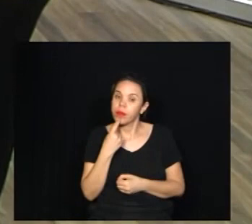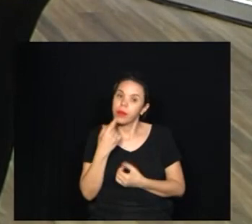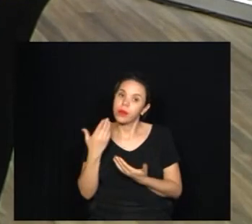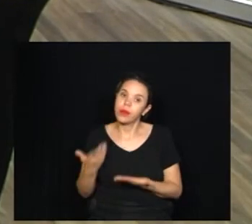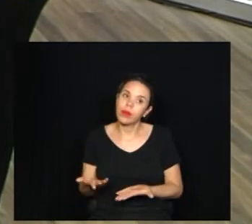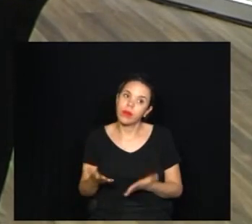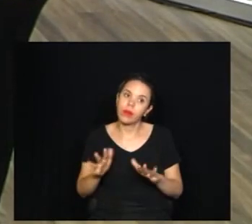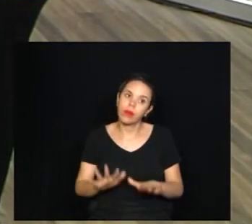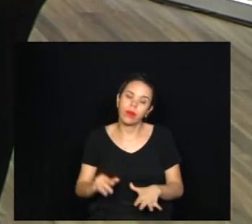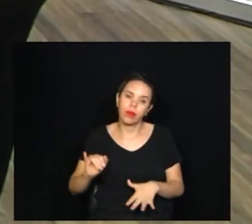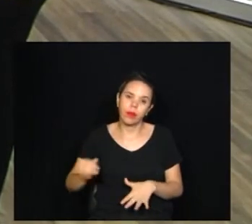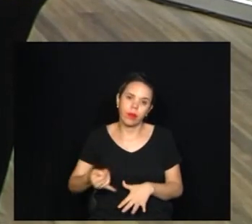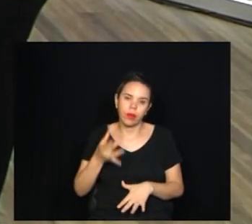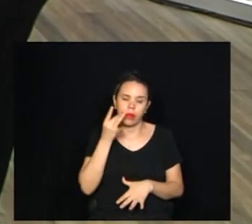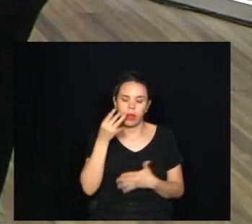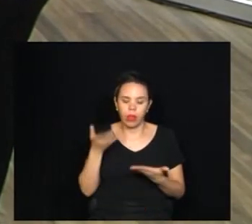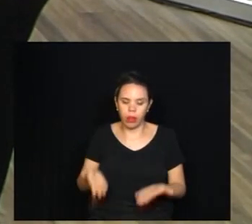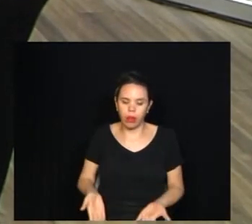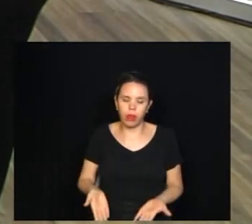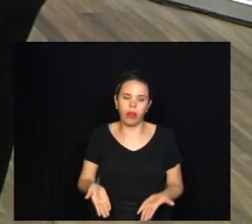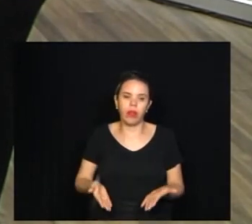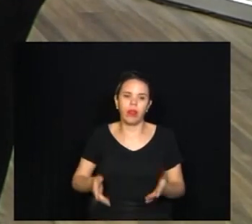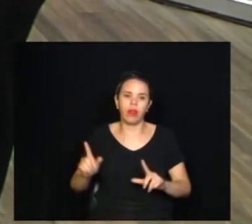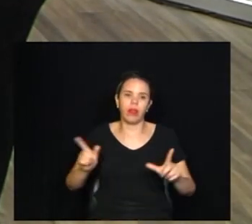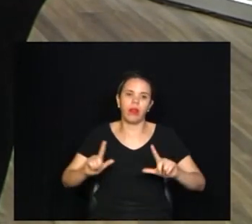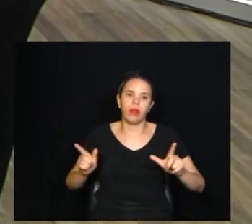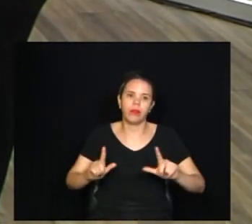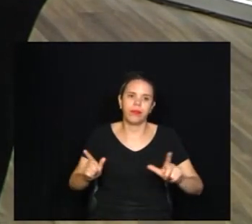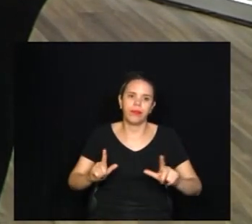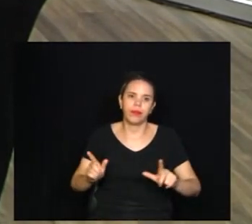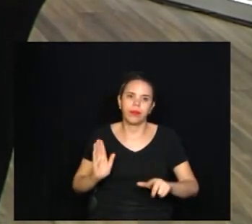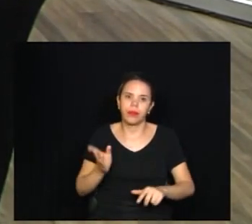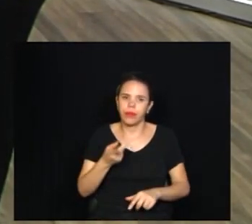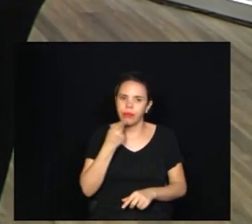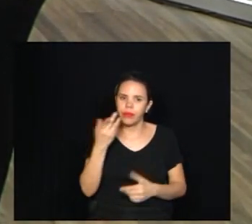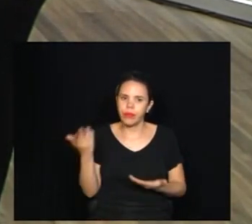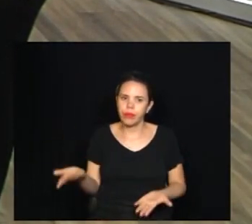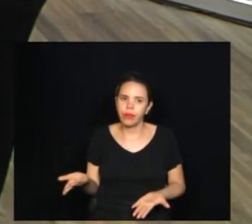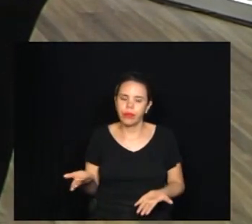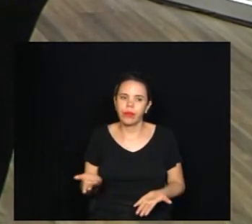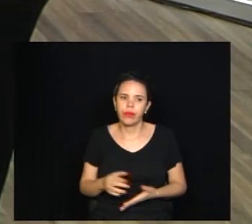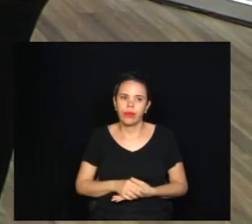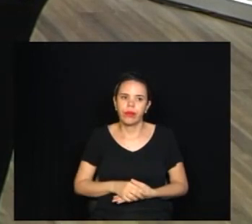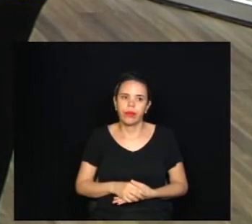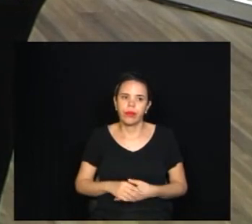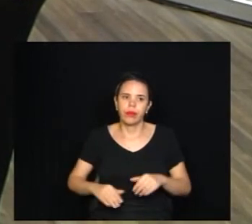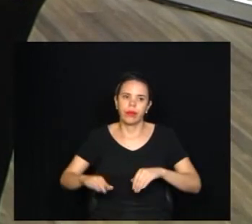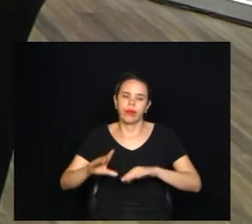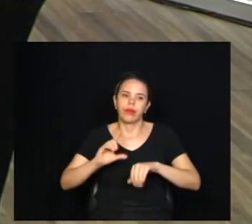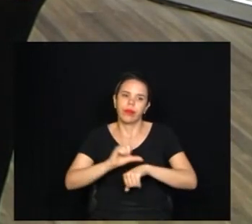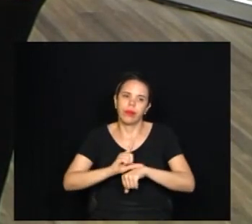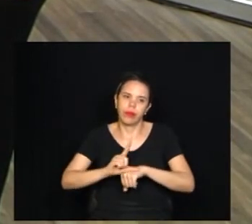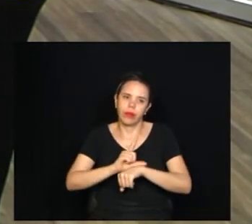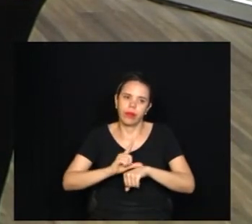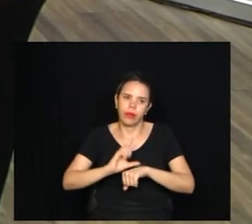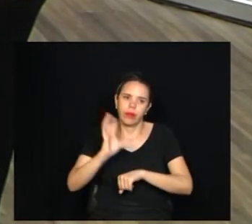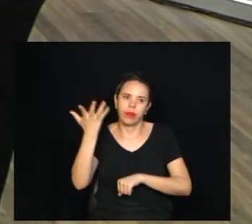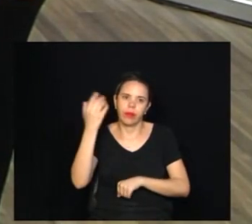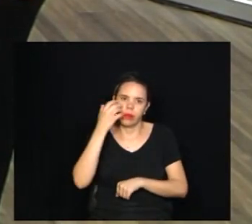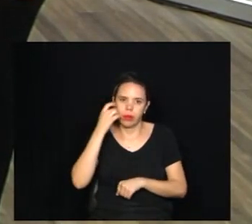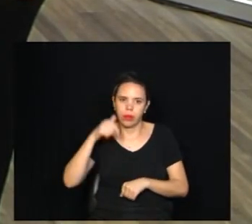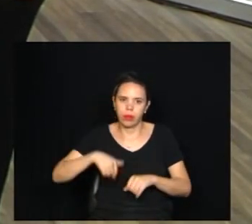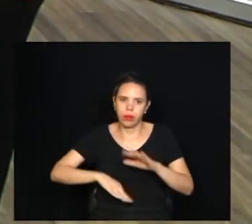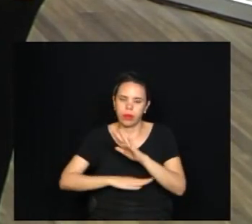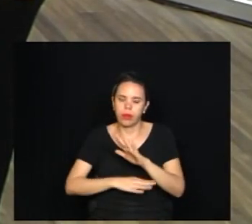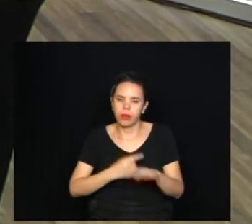Campinas. Quero aproveitar a sua presença aqui nos nossos estúdios para nós já falarmos das notícias do Legislativo, do que acontece aqui